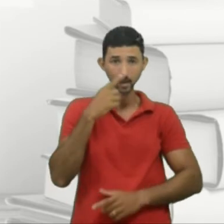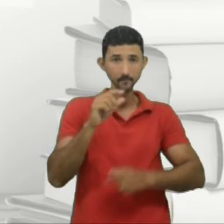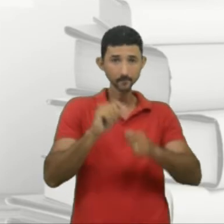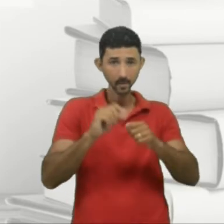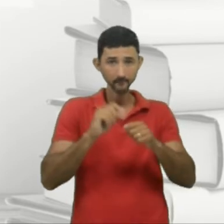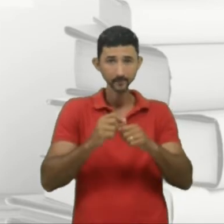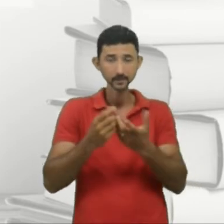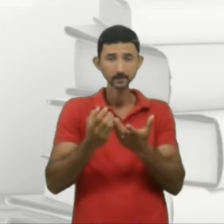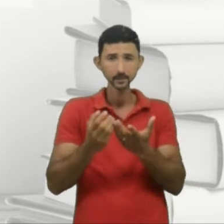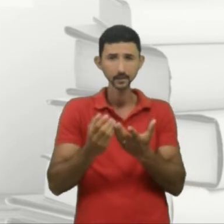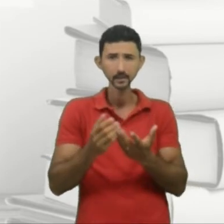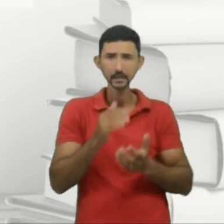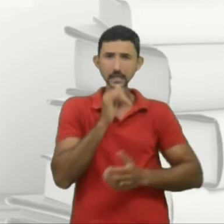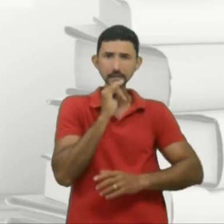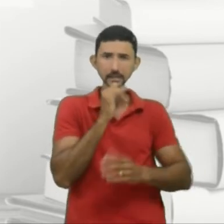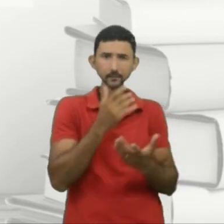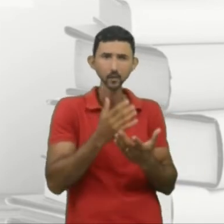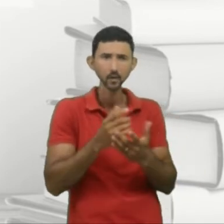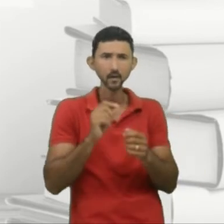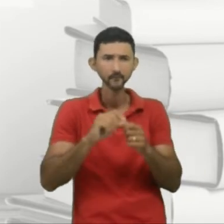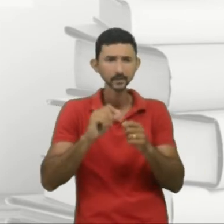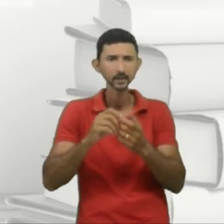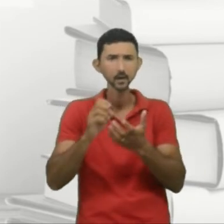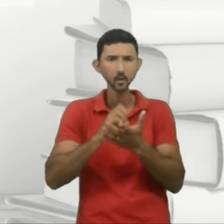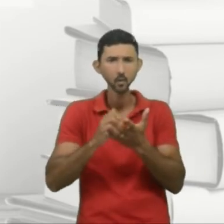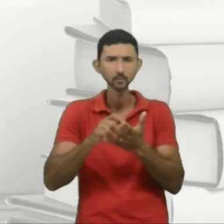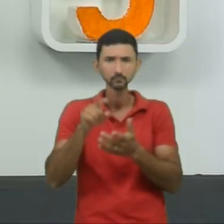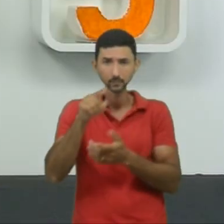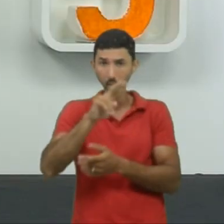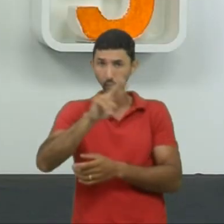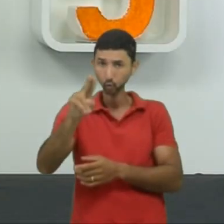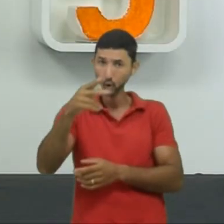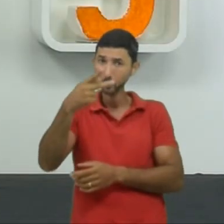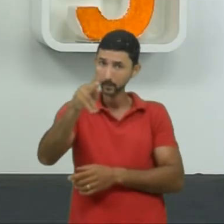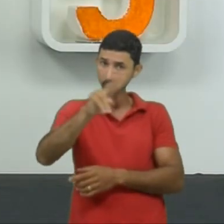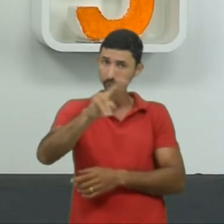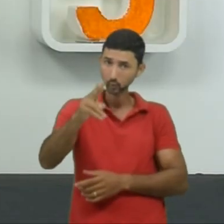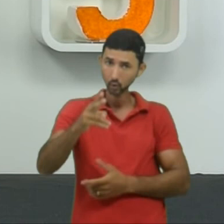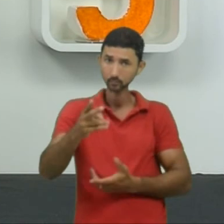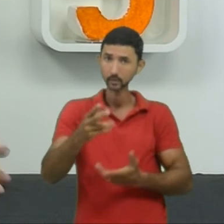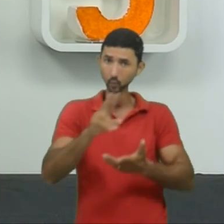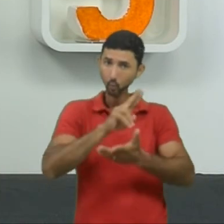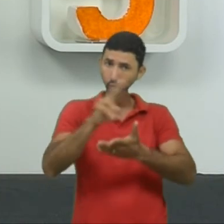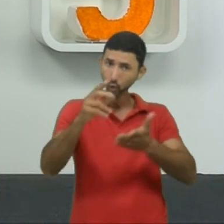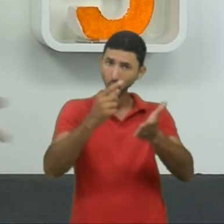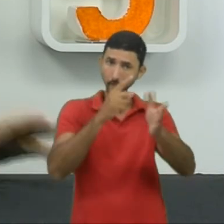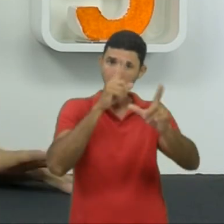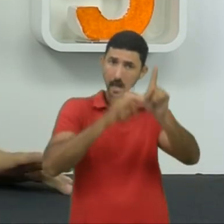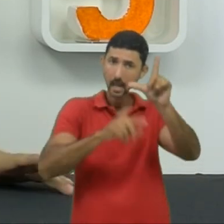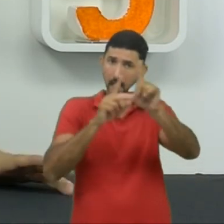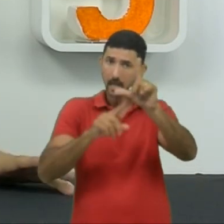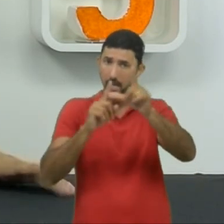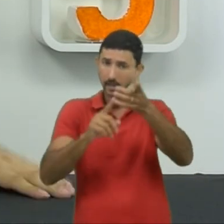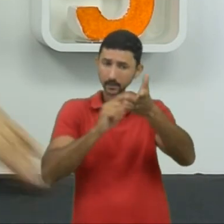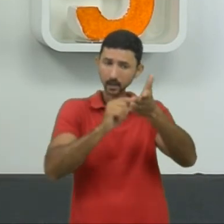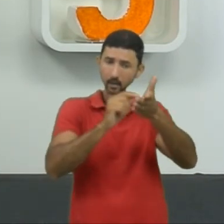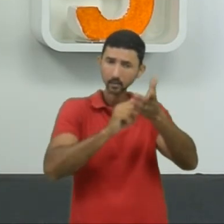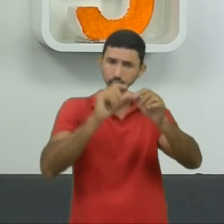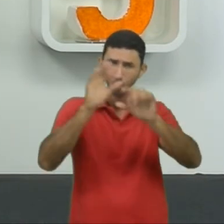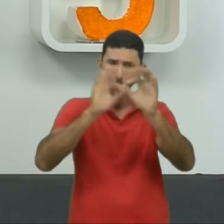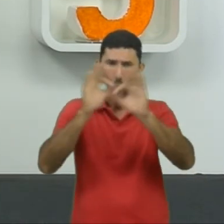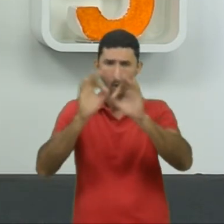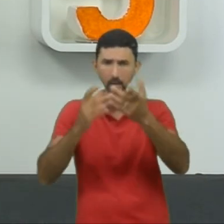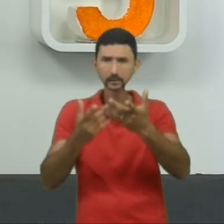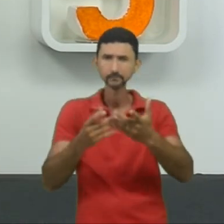fazer a mesma situação com o seu nome. Pegue seu nome e verifique quantos anagramas tem. Tem